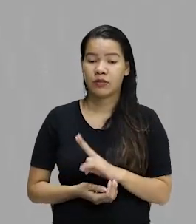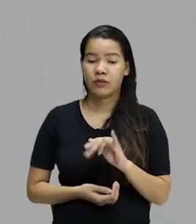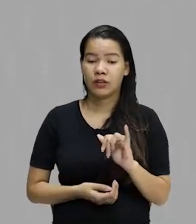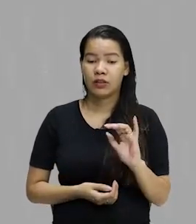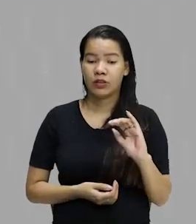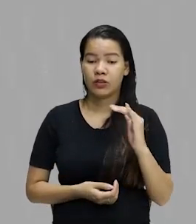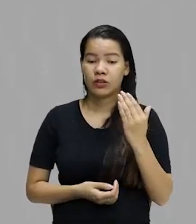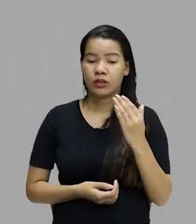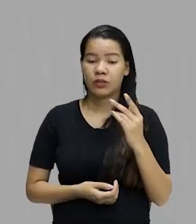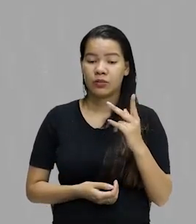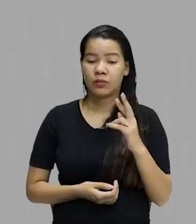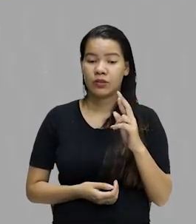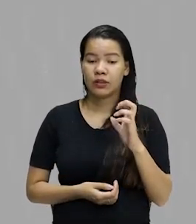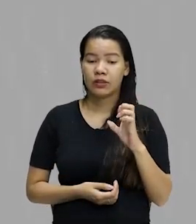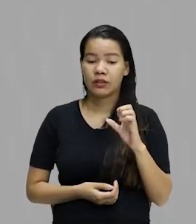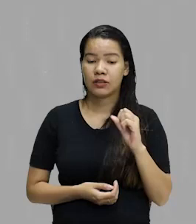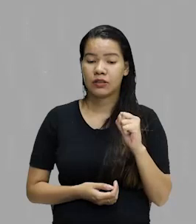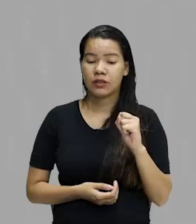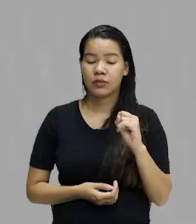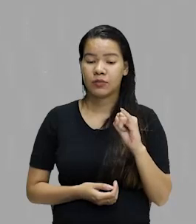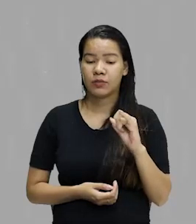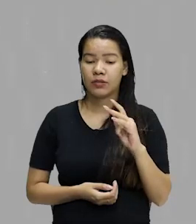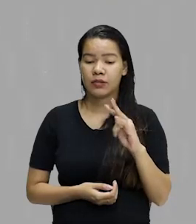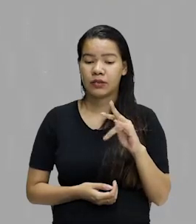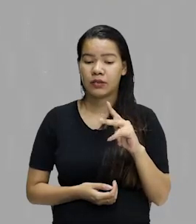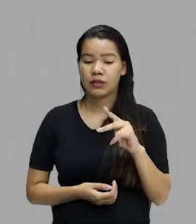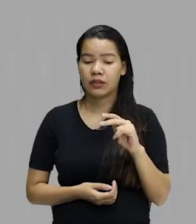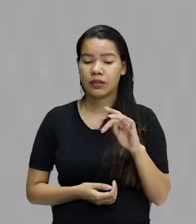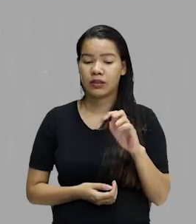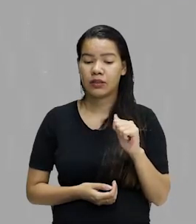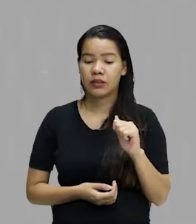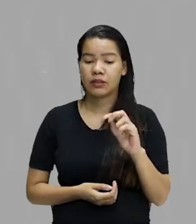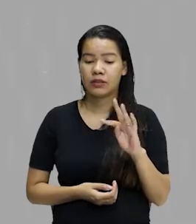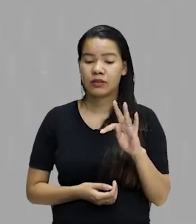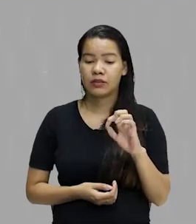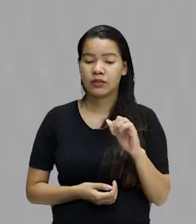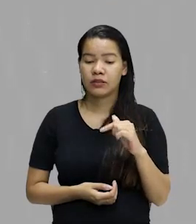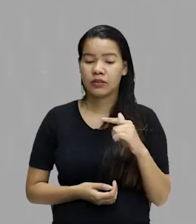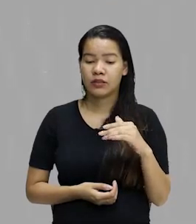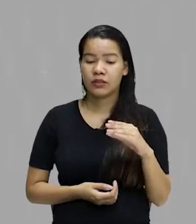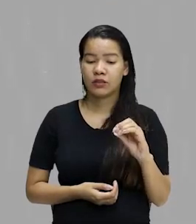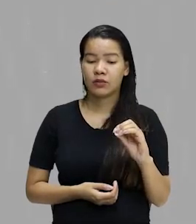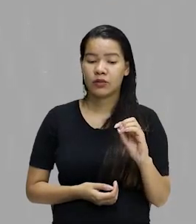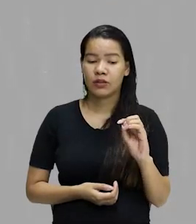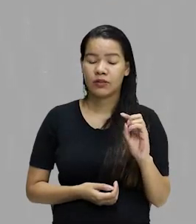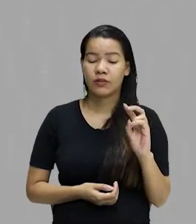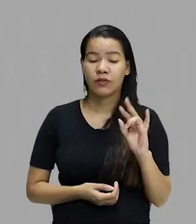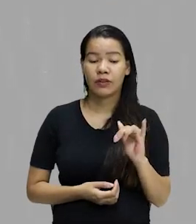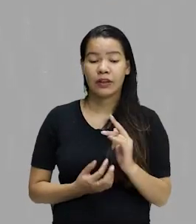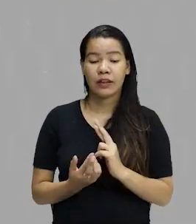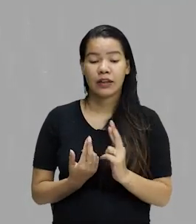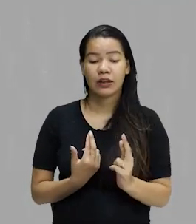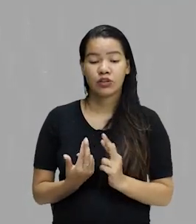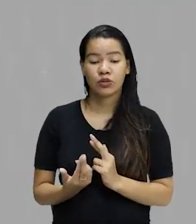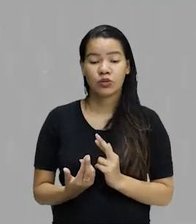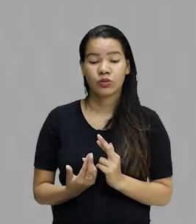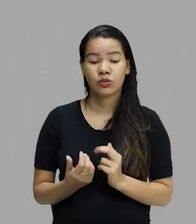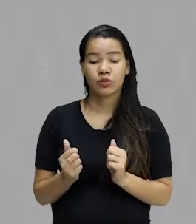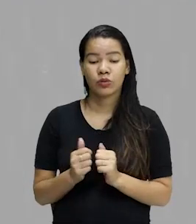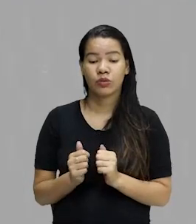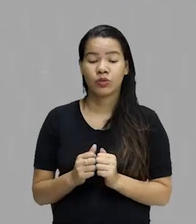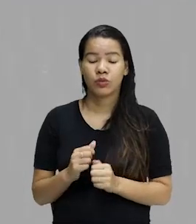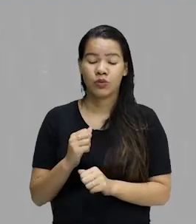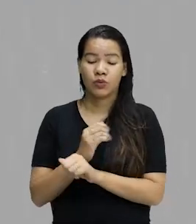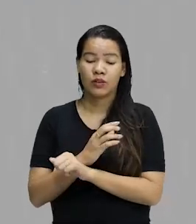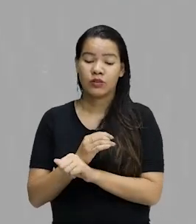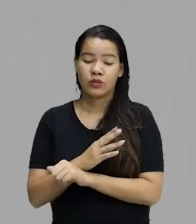acontecer a precipitação do carbonato de bário. Bom, esse carbonato de bário vai reagir com o ácido